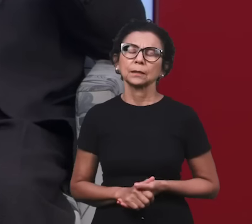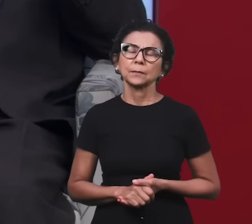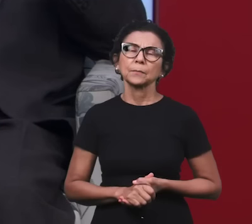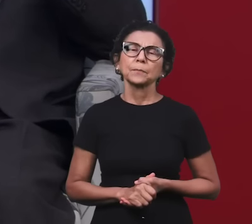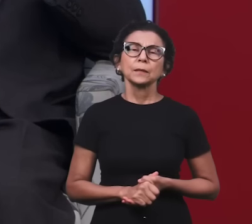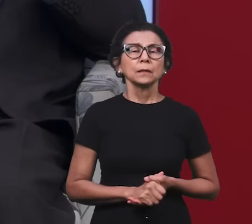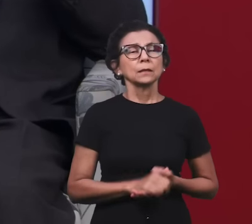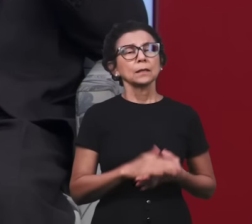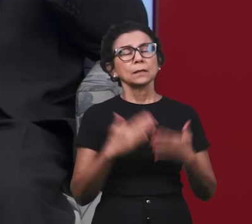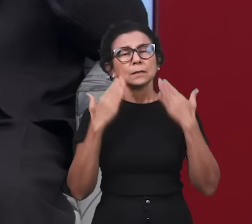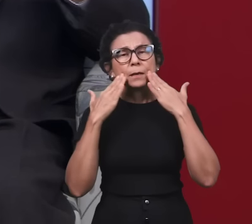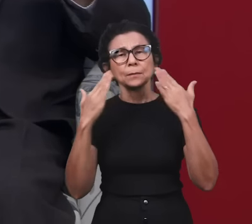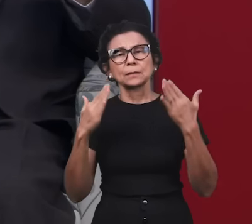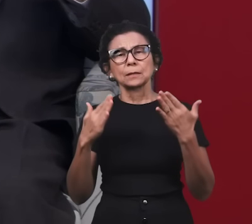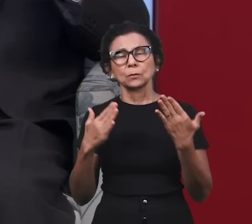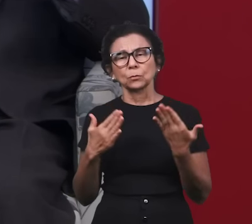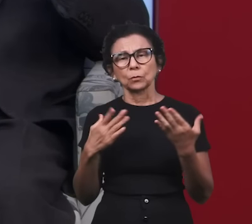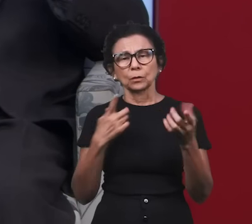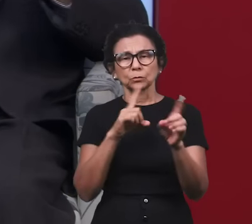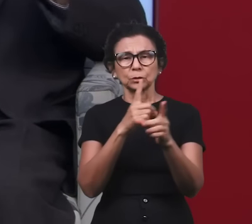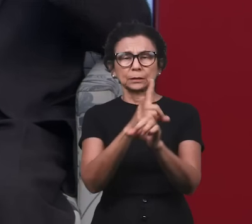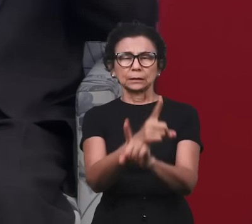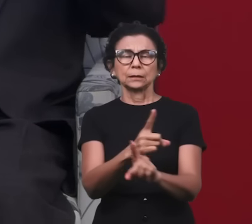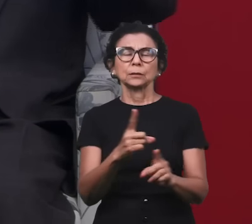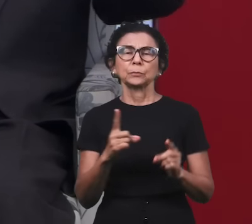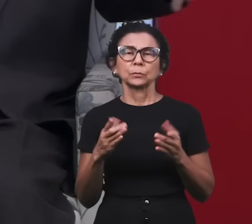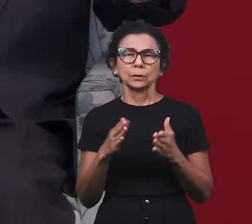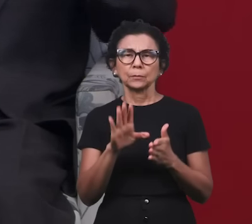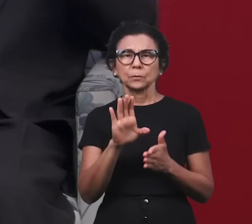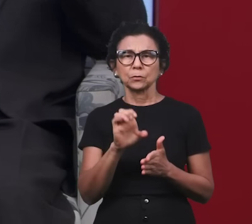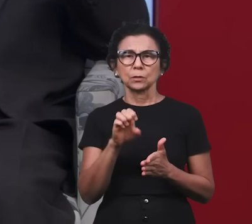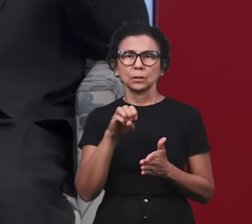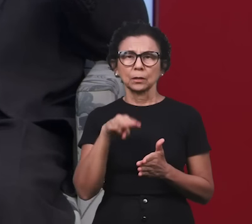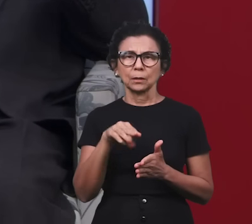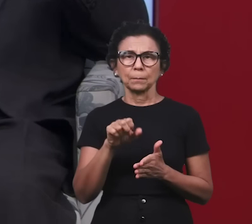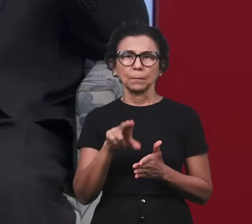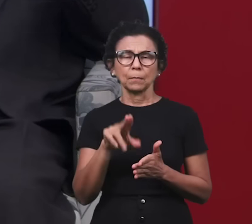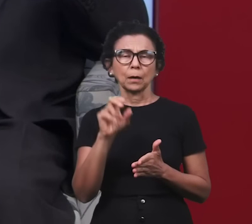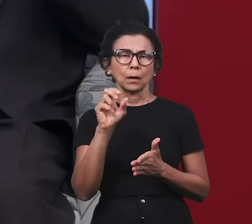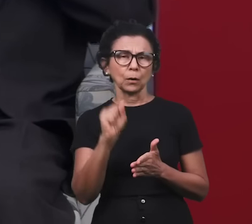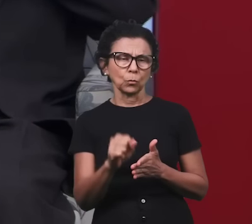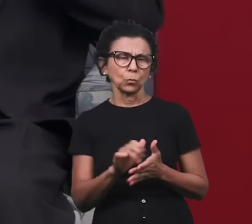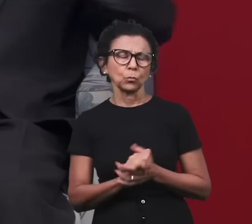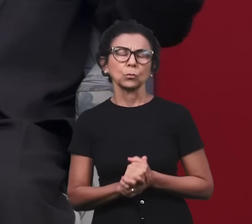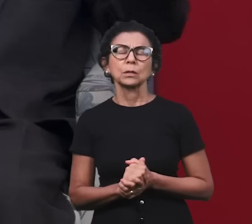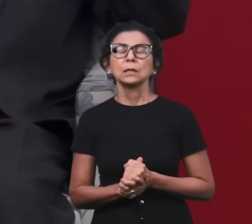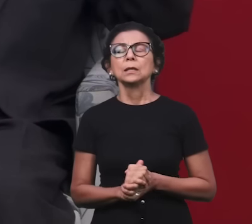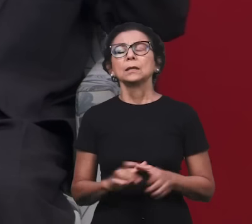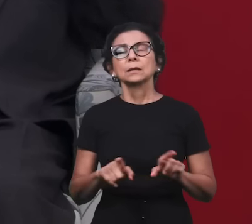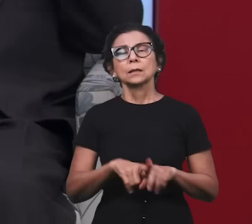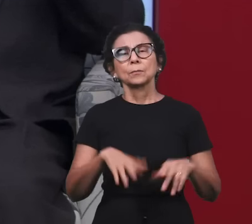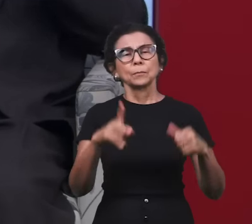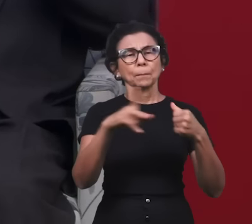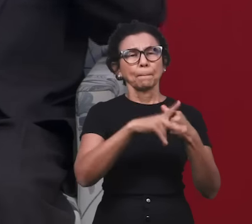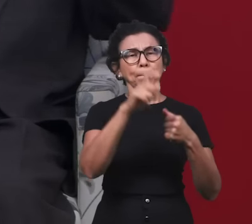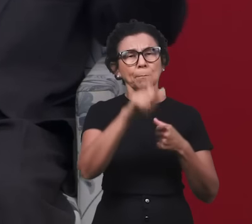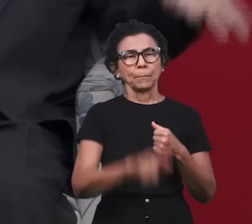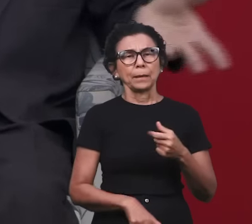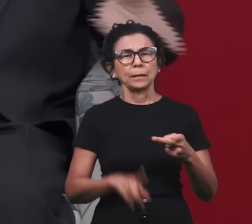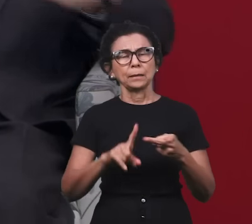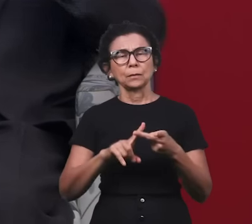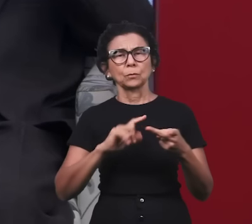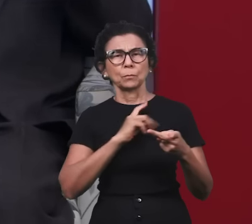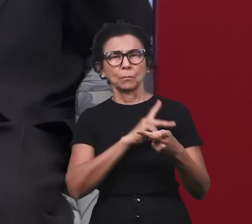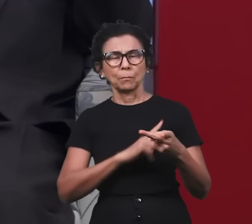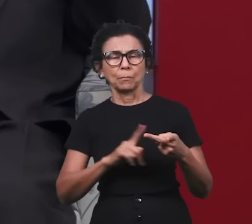com os discípulos, falou várias coisas, depois deu sinais, inicialmente a Pedro, depois usou profundamente o apóstolo Paulo para